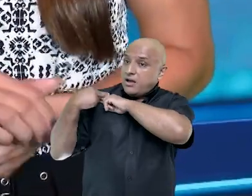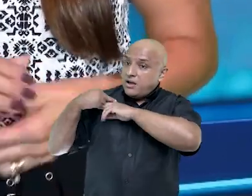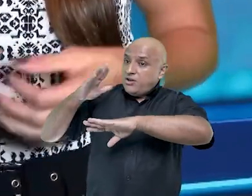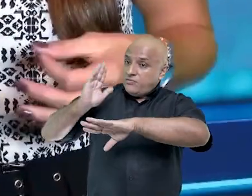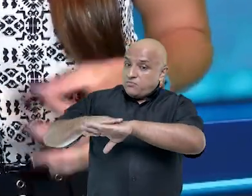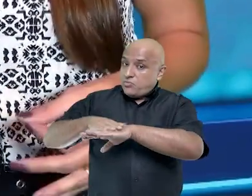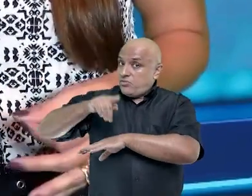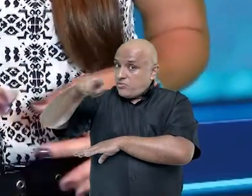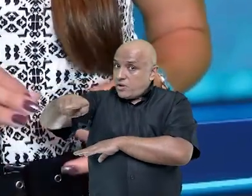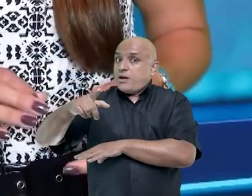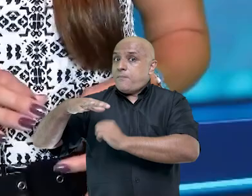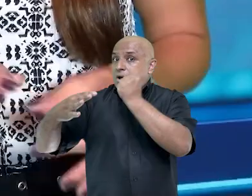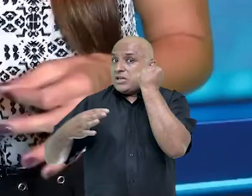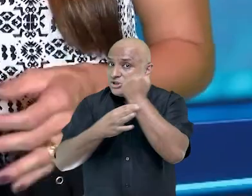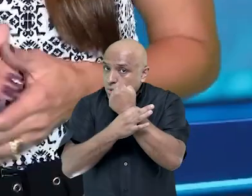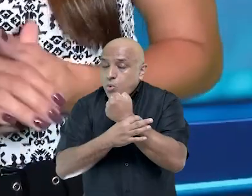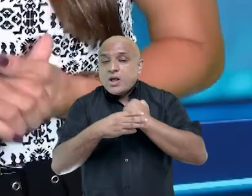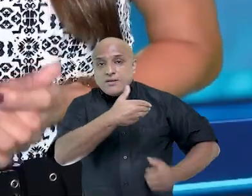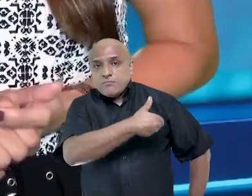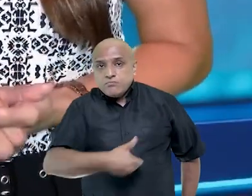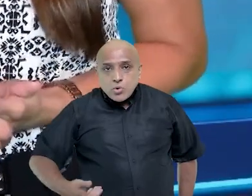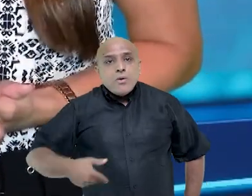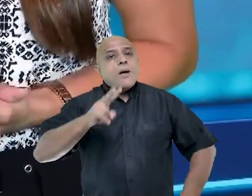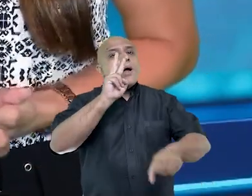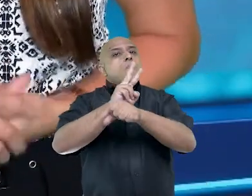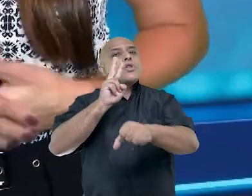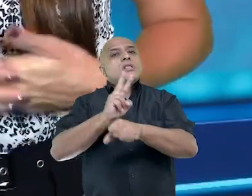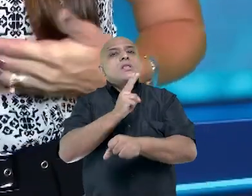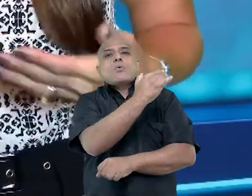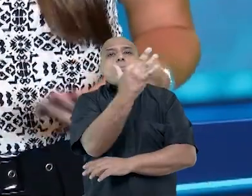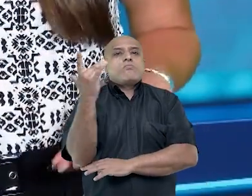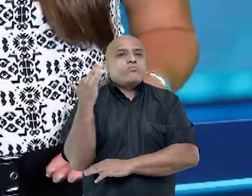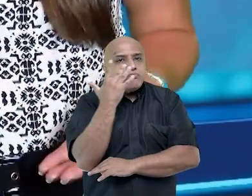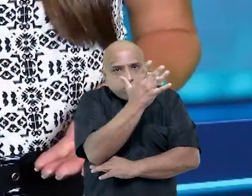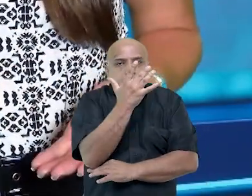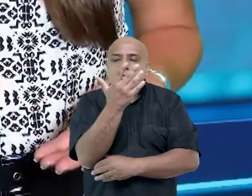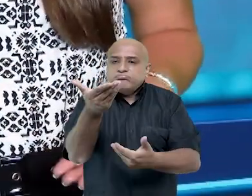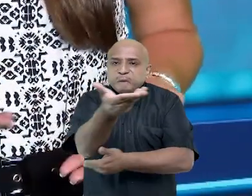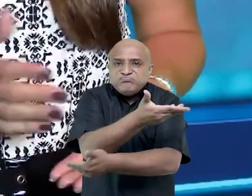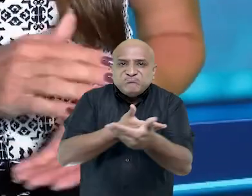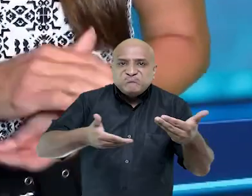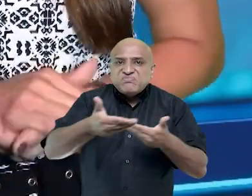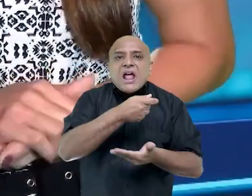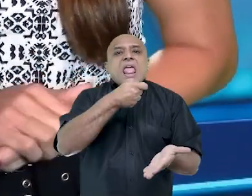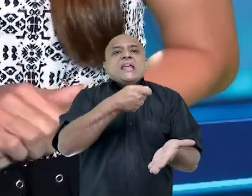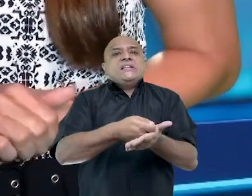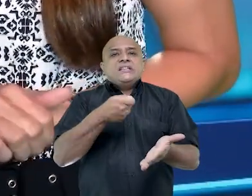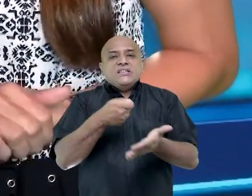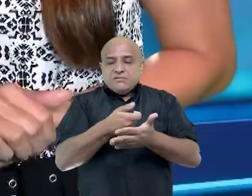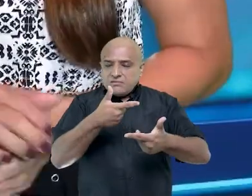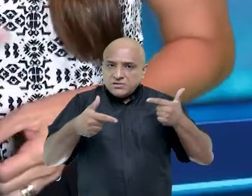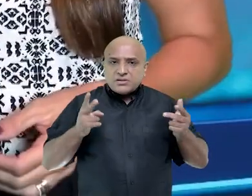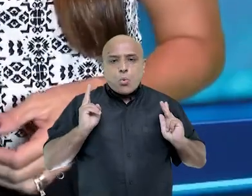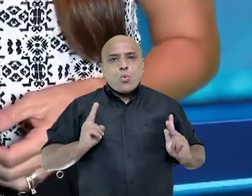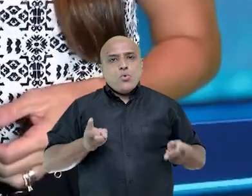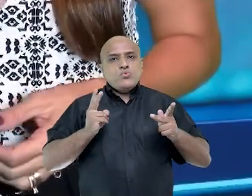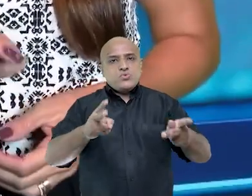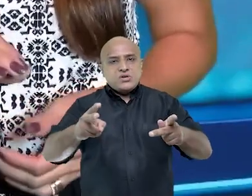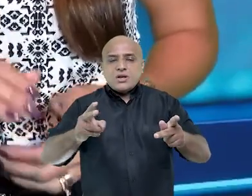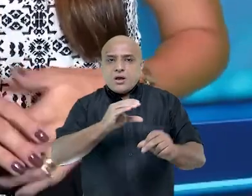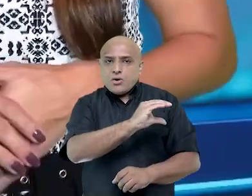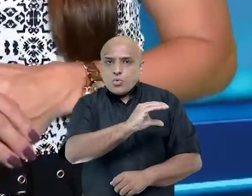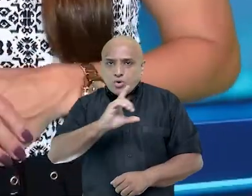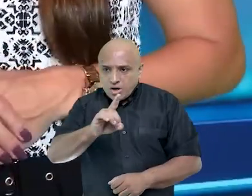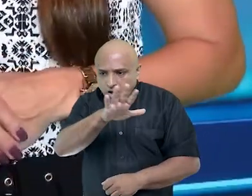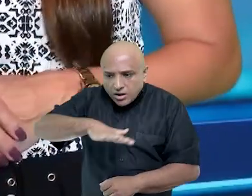responsabilidade pela segurança pública e pela proteção ambiental é compartilhada, exigindo ações contínuas e